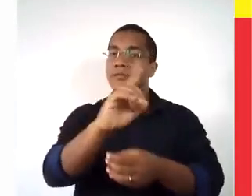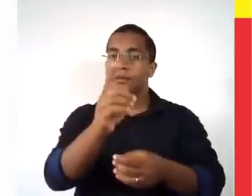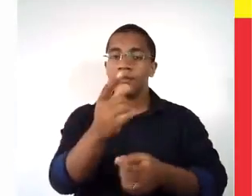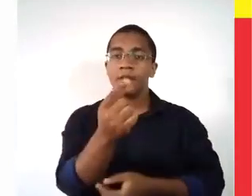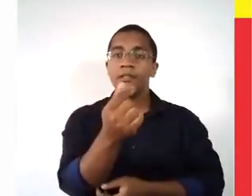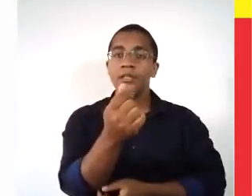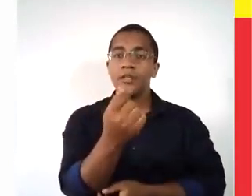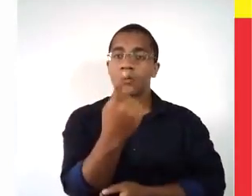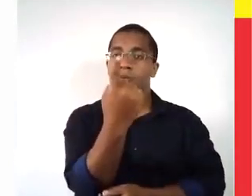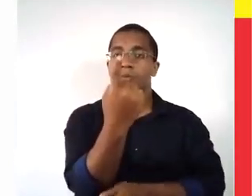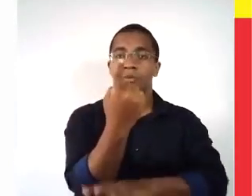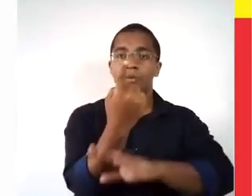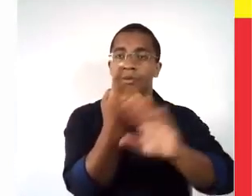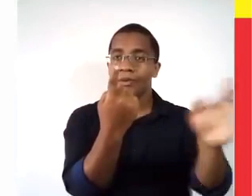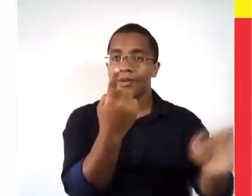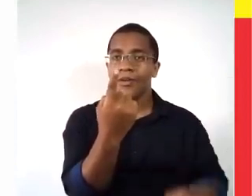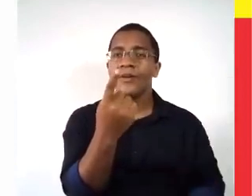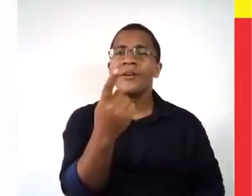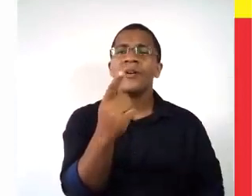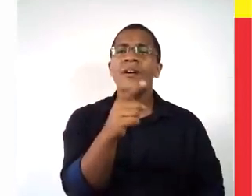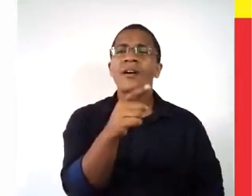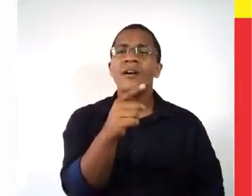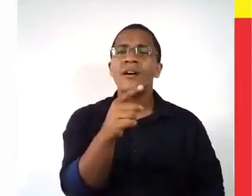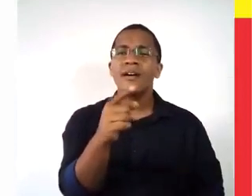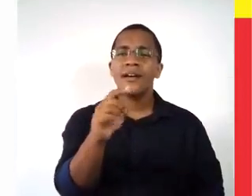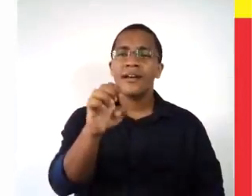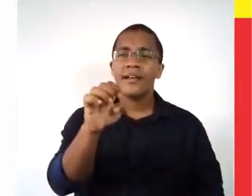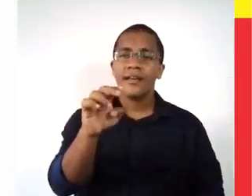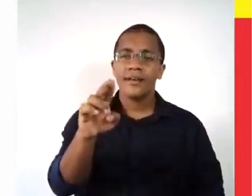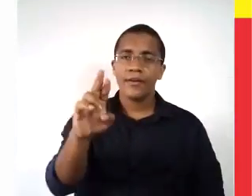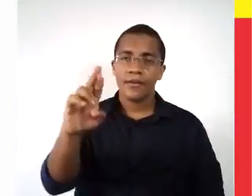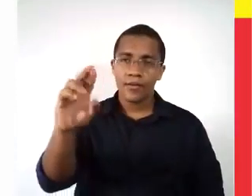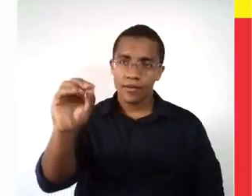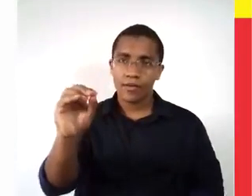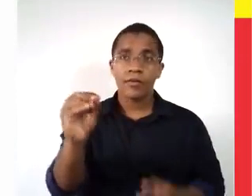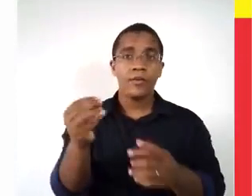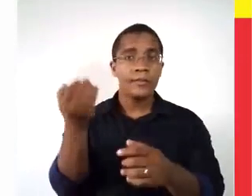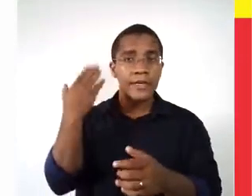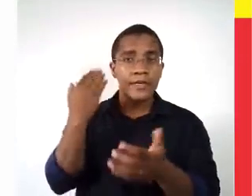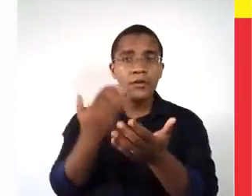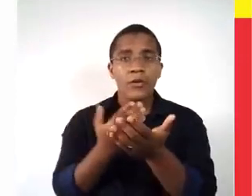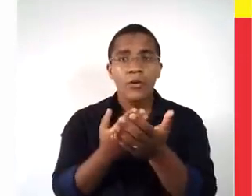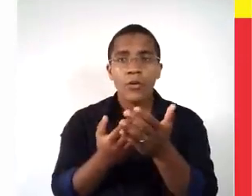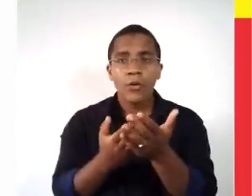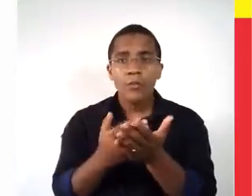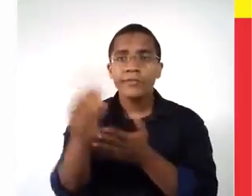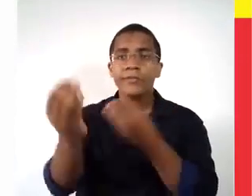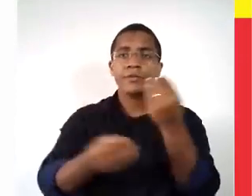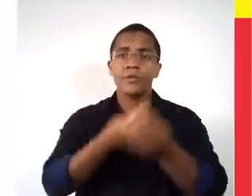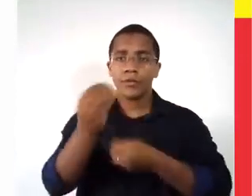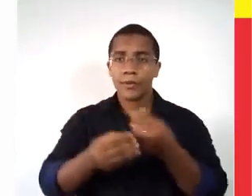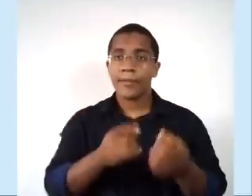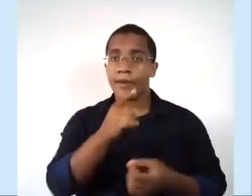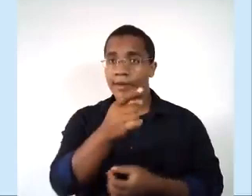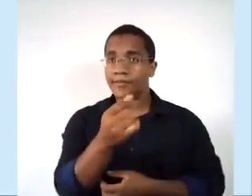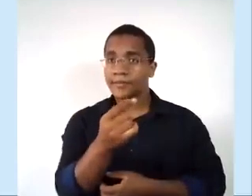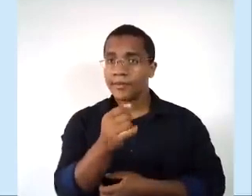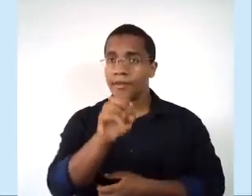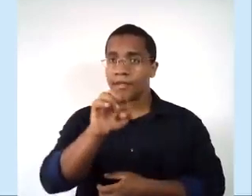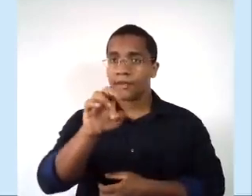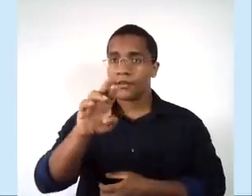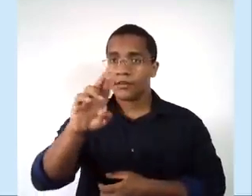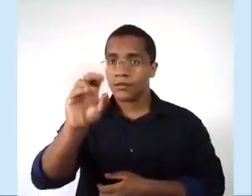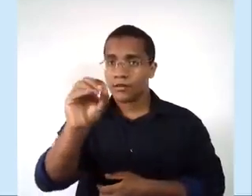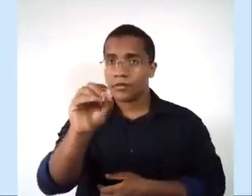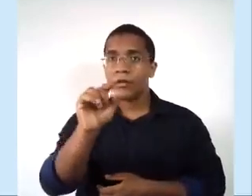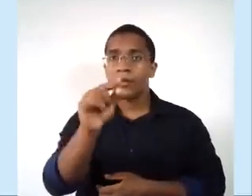Essa imagem do euro é a imagem bem inicial, tá? Quando tudo começou lá. Então, esse euro aí vai ser